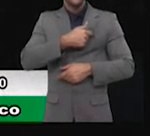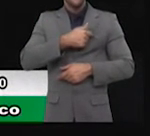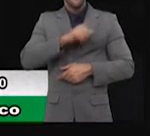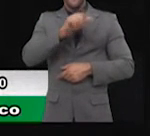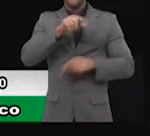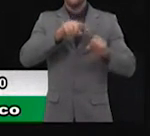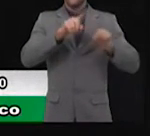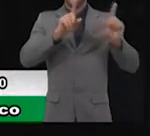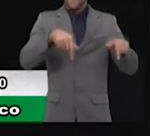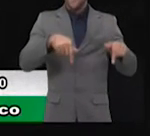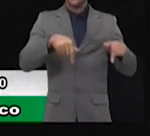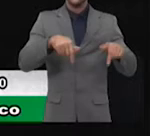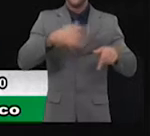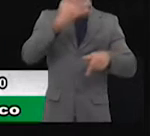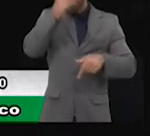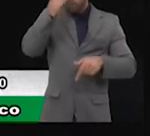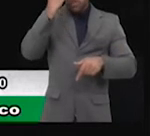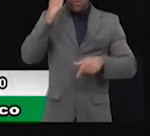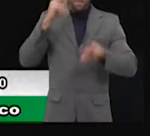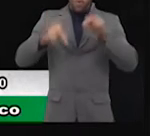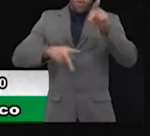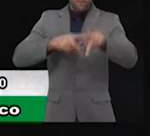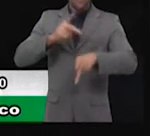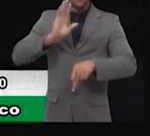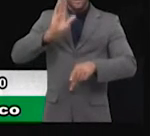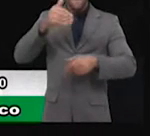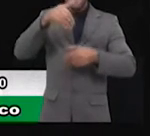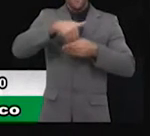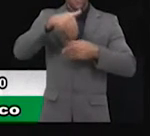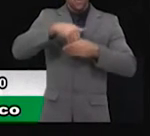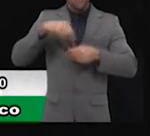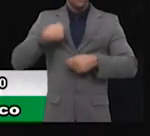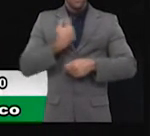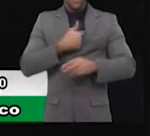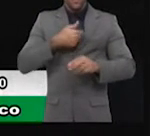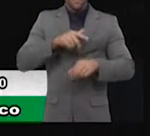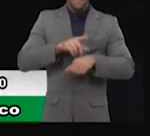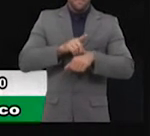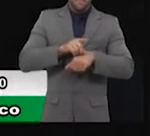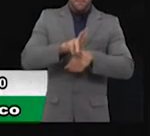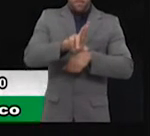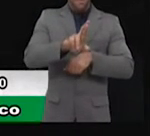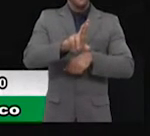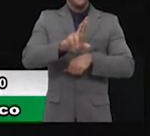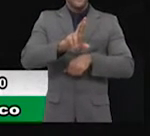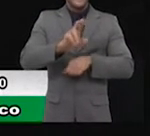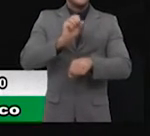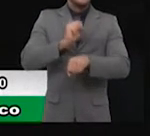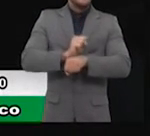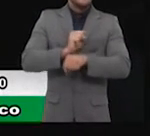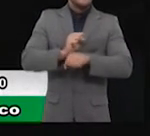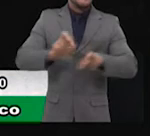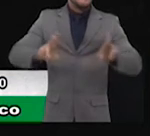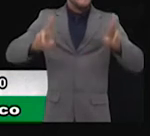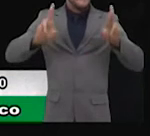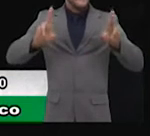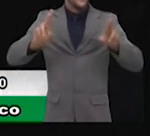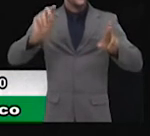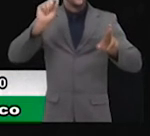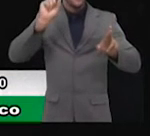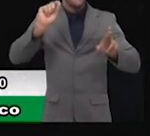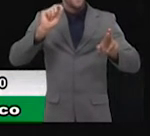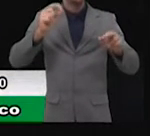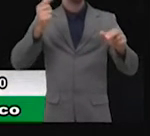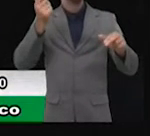você, presidente, todos os outros vereadores, estão aguardando isso de todos nós, que a gente servimos um